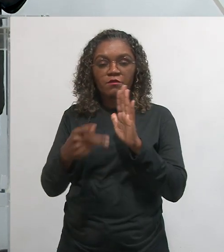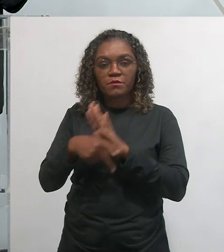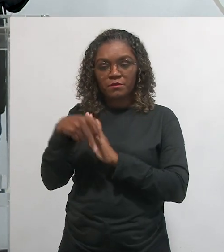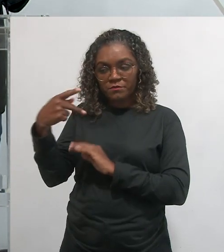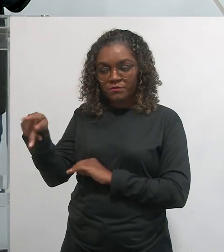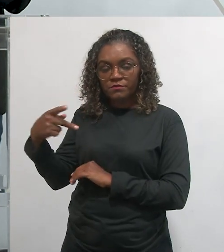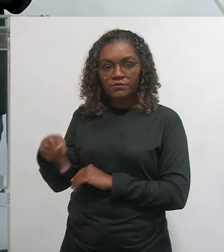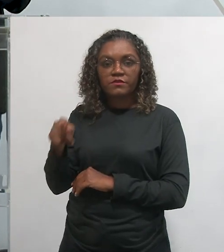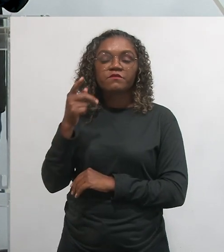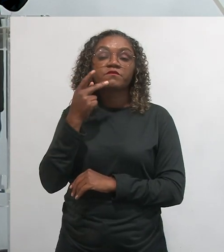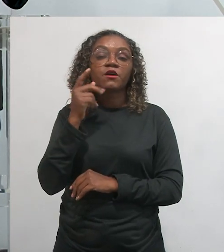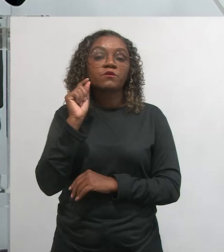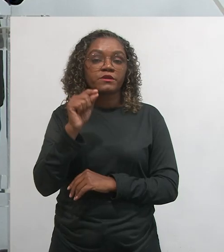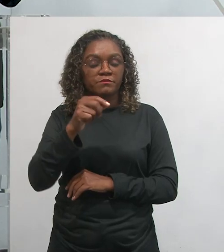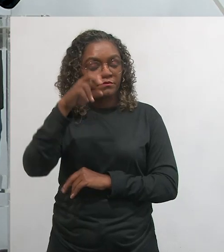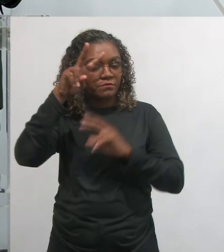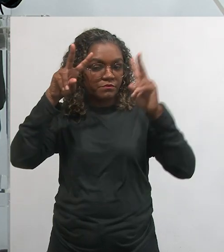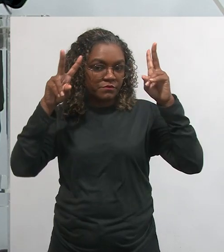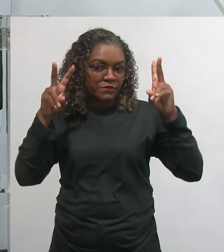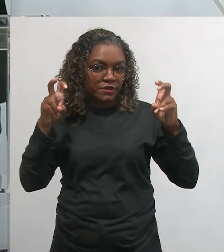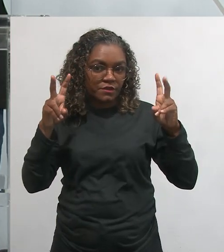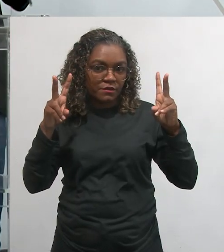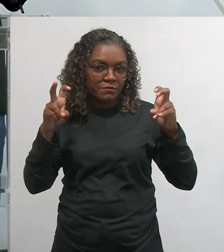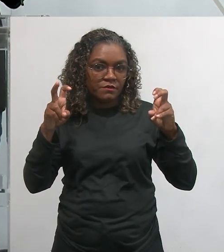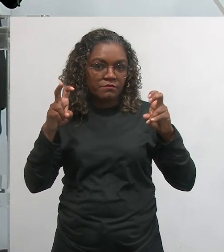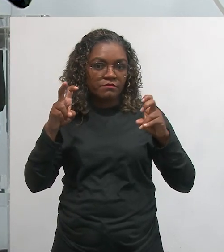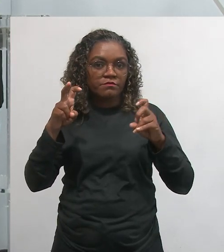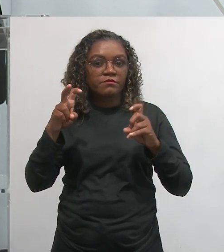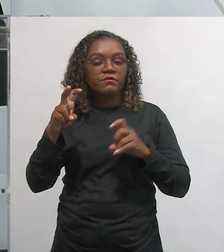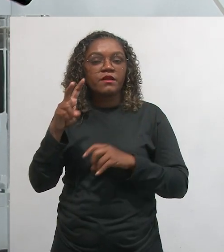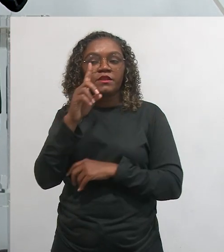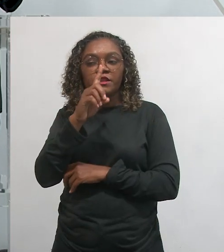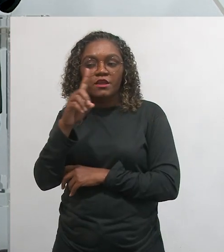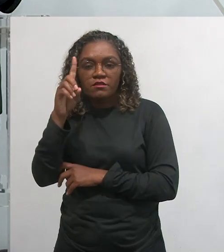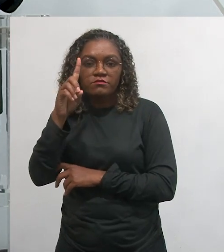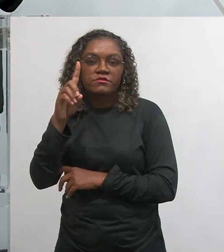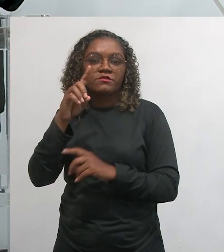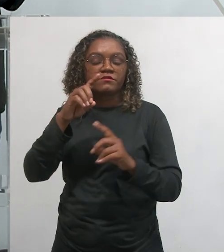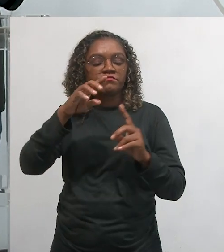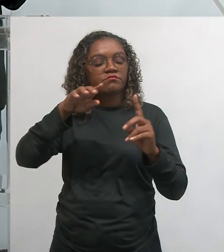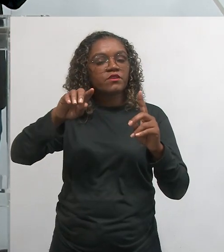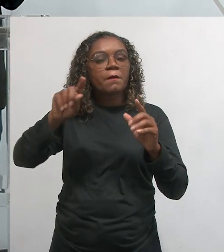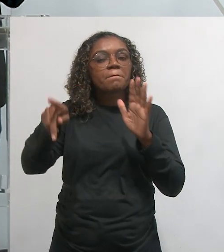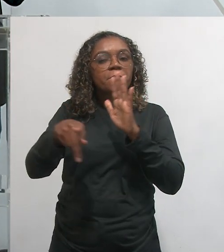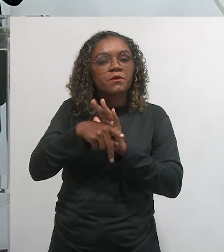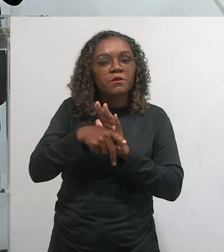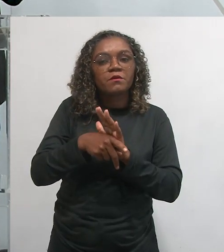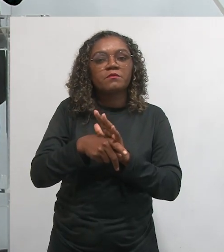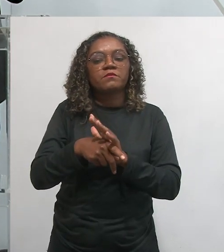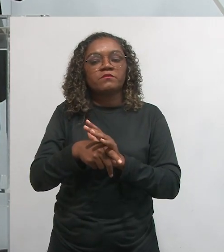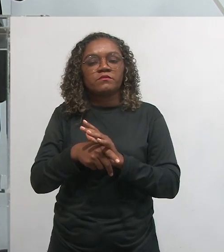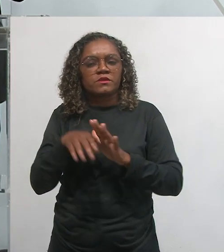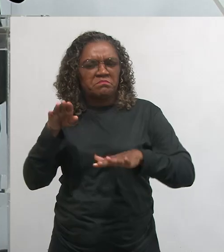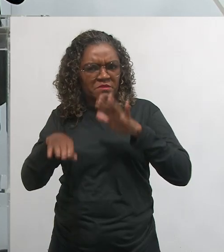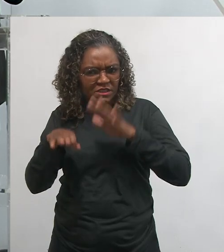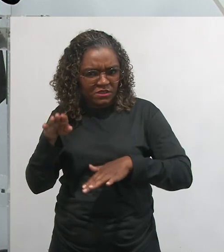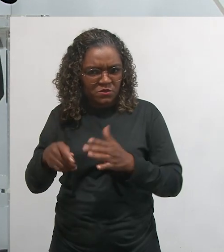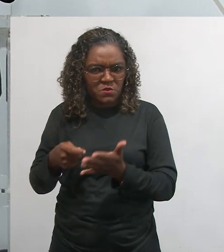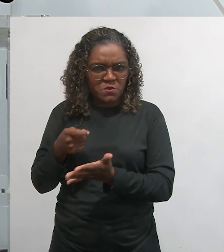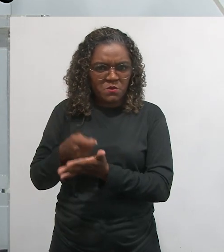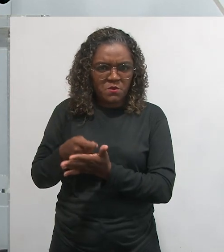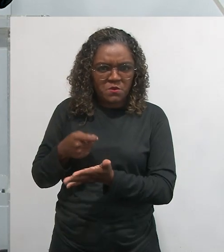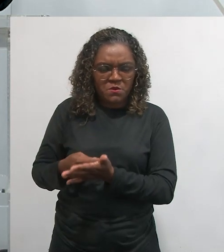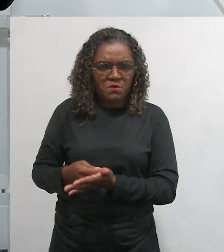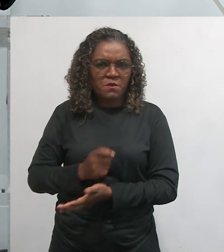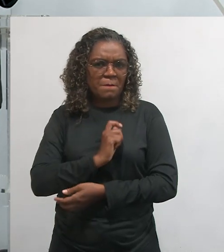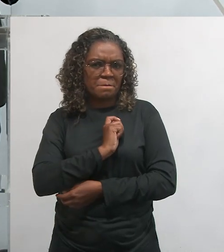sugere que até as narrativas dos deuses gregos, da cultura grega, tem que ser refeita, reestruturada, porque são deuses